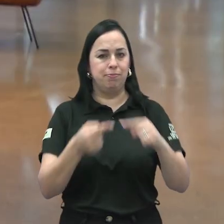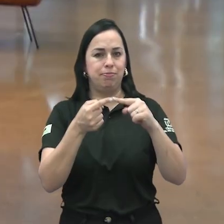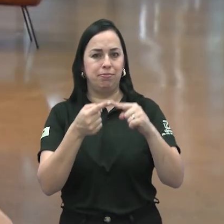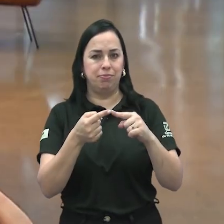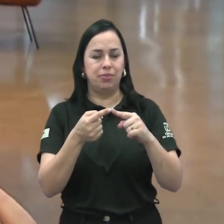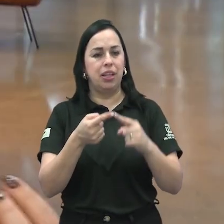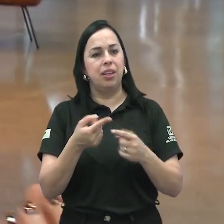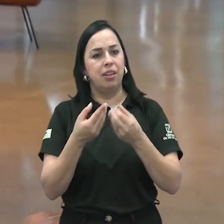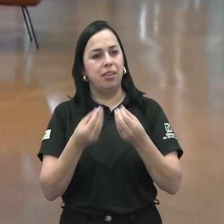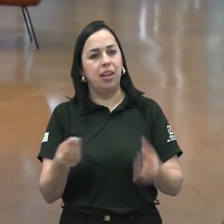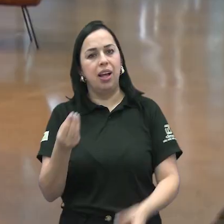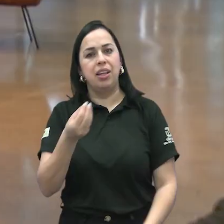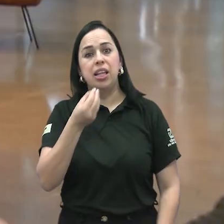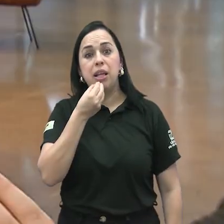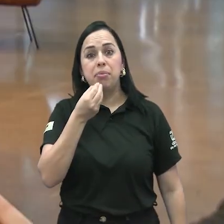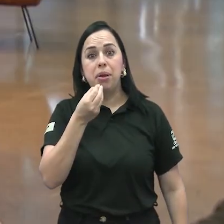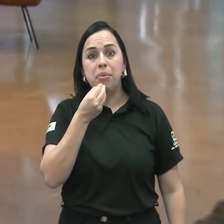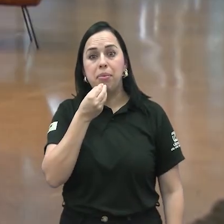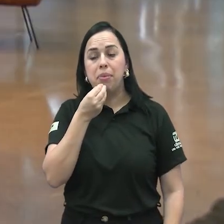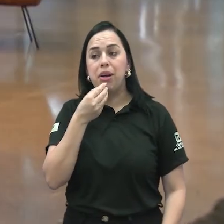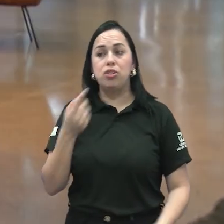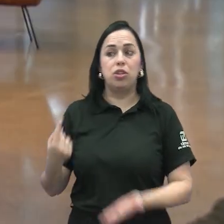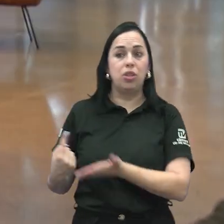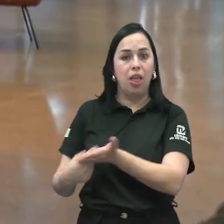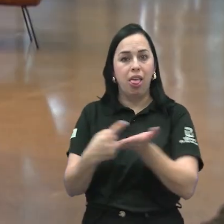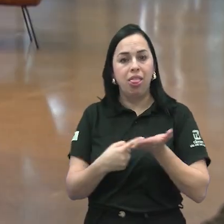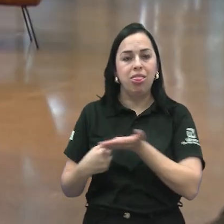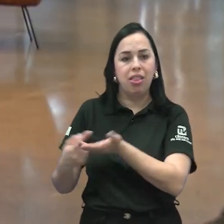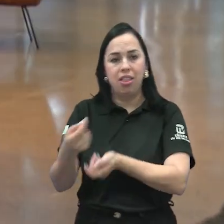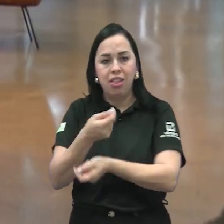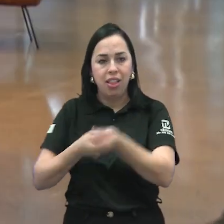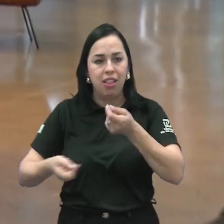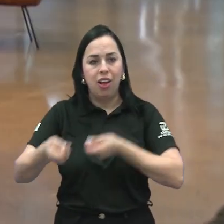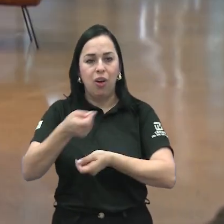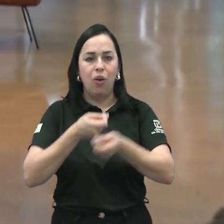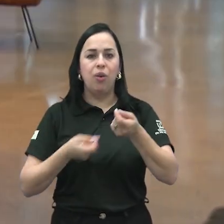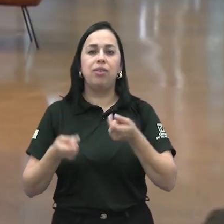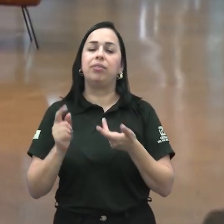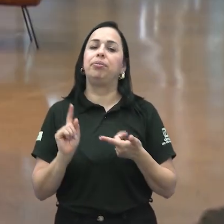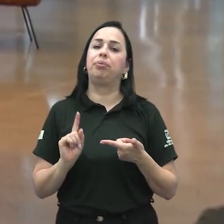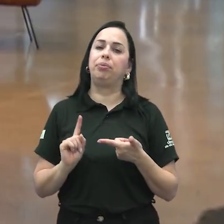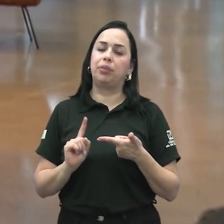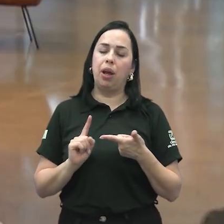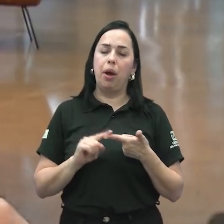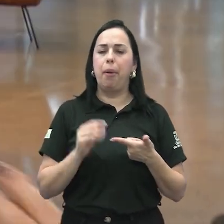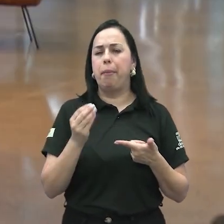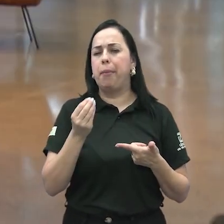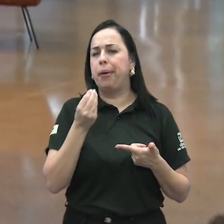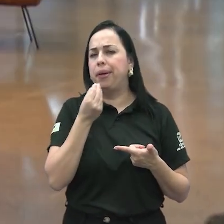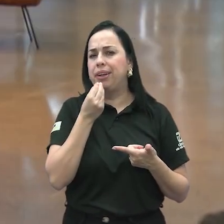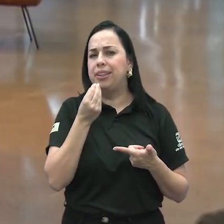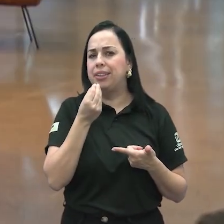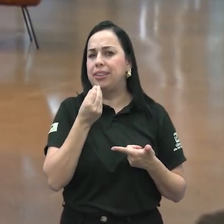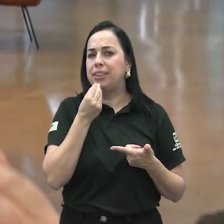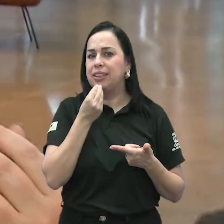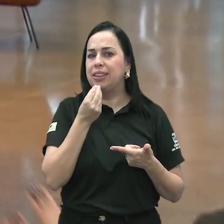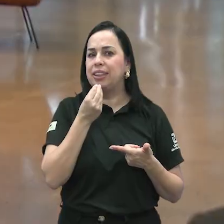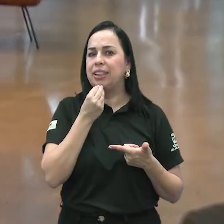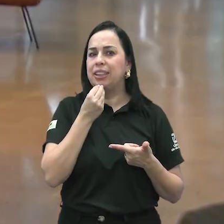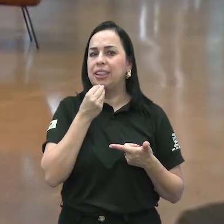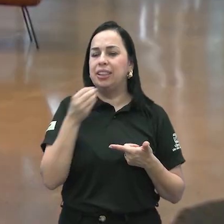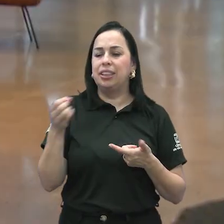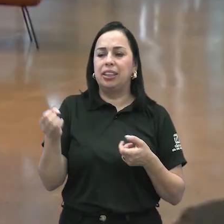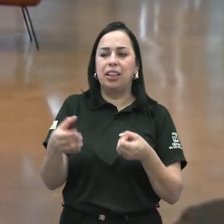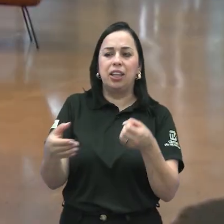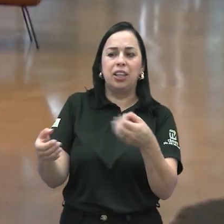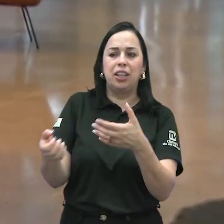a construir oportunidades de desenvolvimento de negócios com essas empresas. Tem a ver com iniciativas